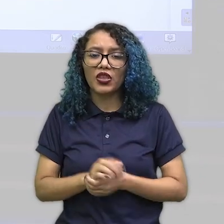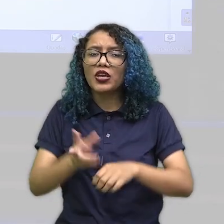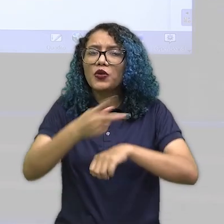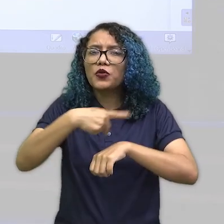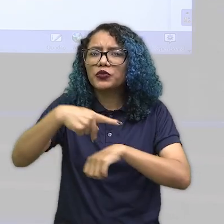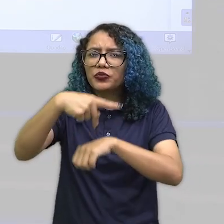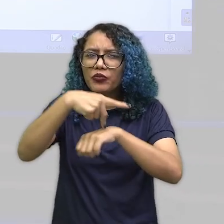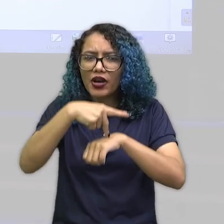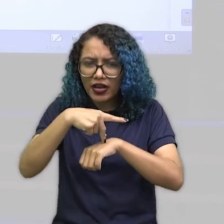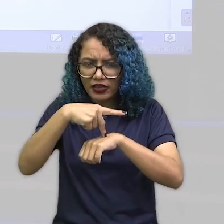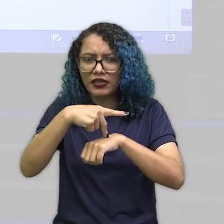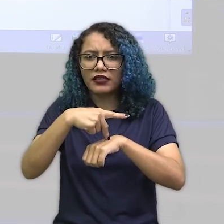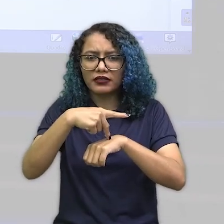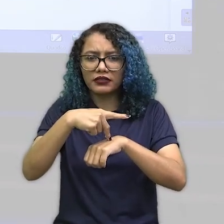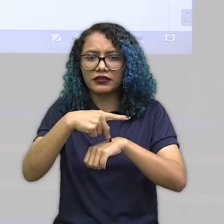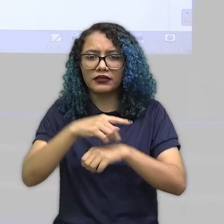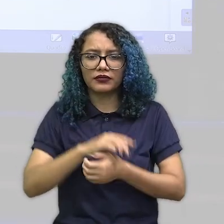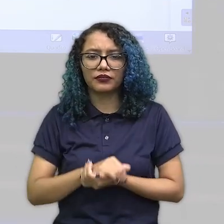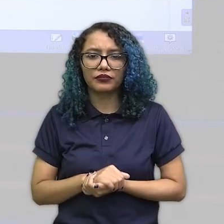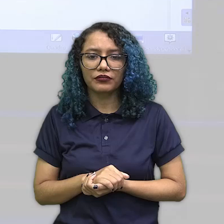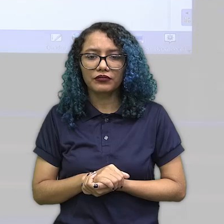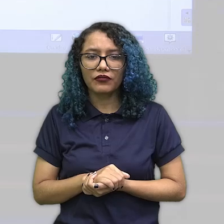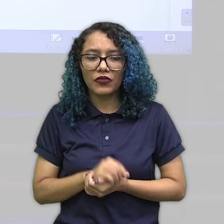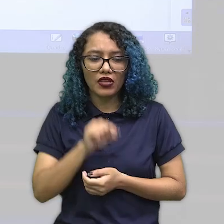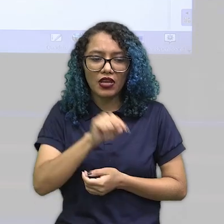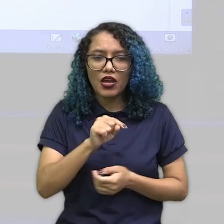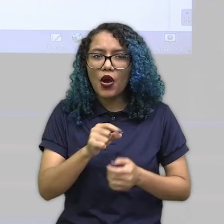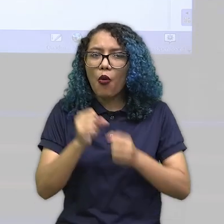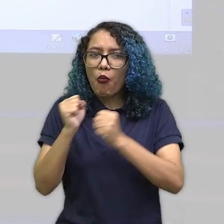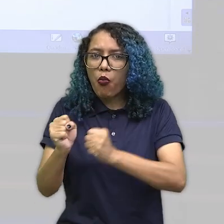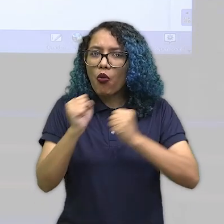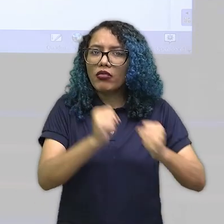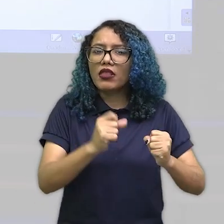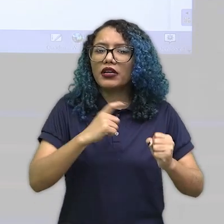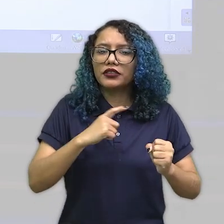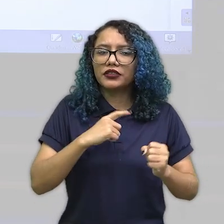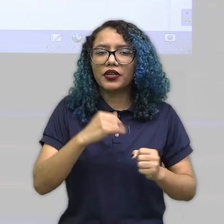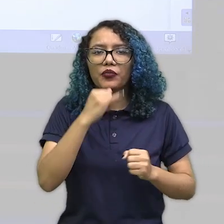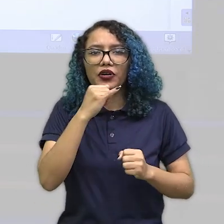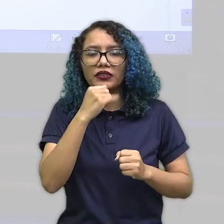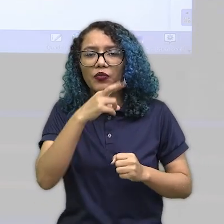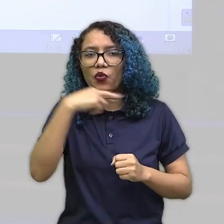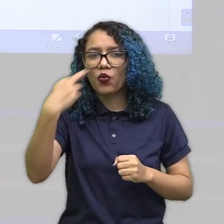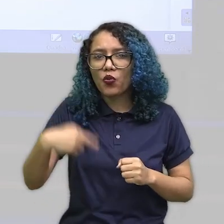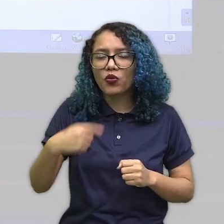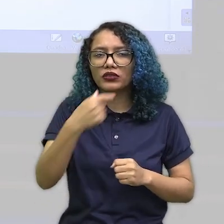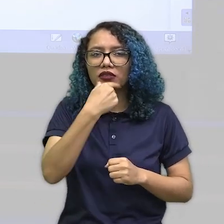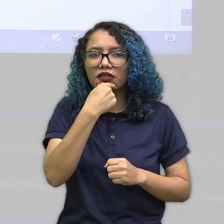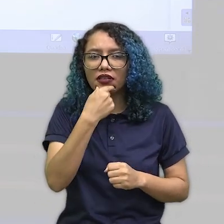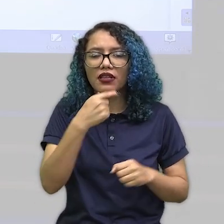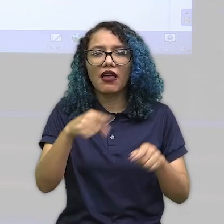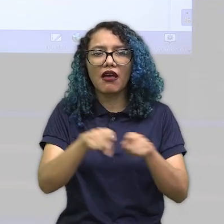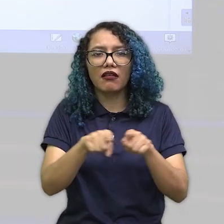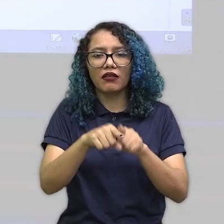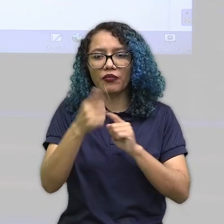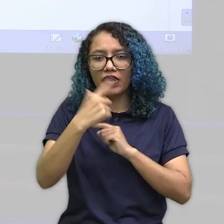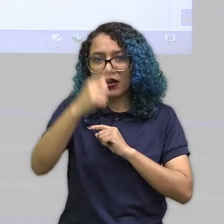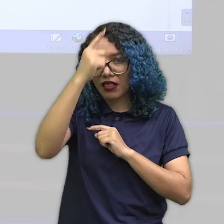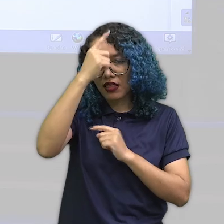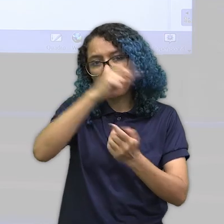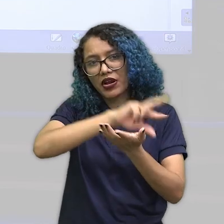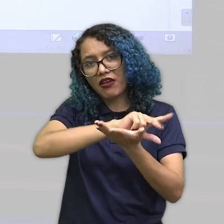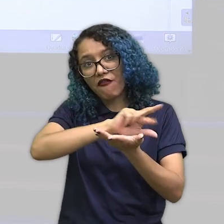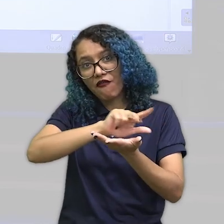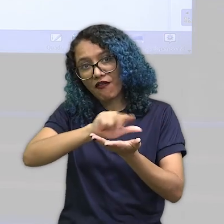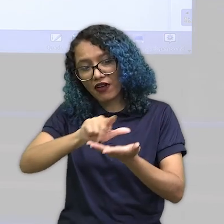países que se configuravam ali como esses polos de poder? A gente tem a Rússia, a gente tem a Inglaterra, a gente tem a Alemanha,